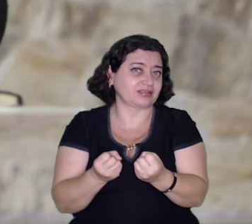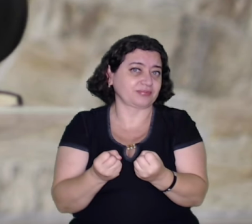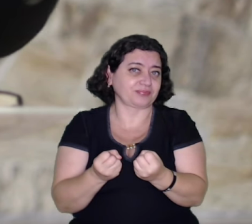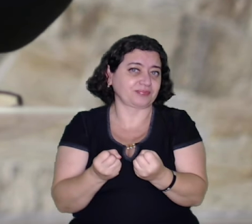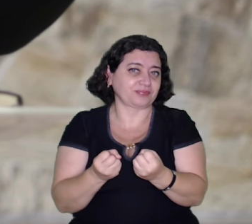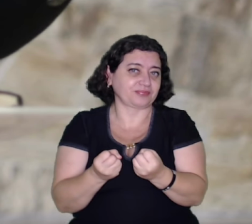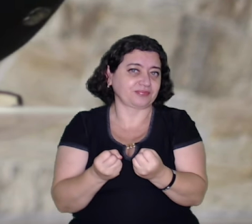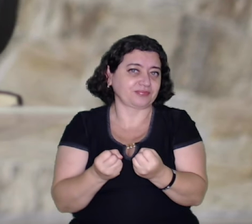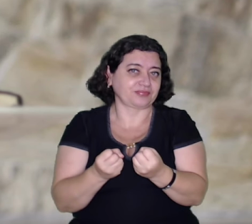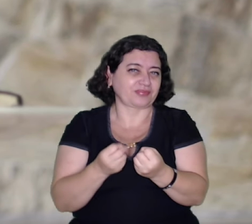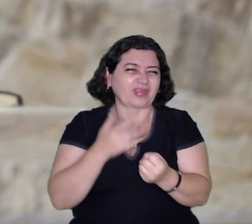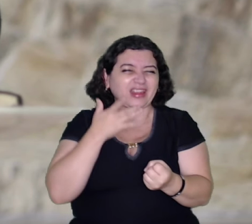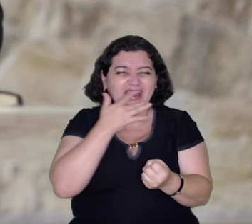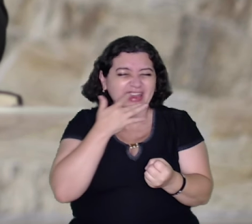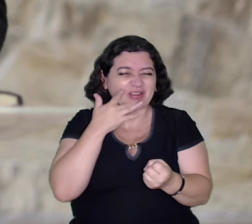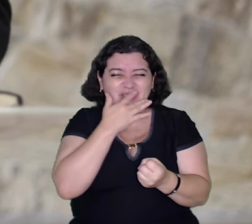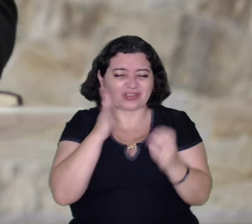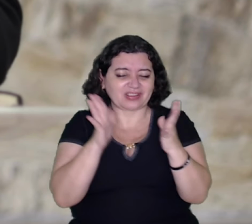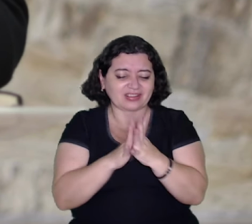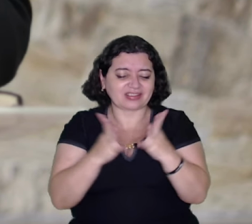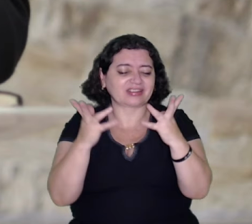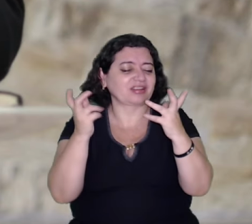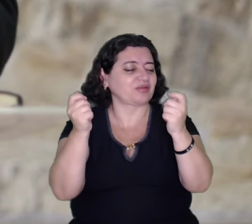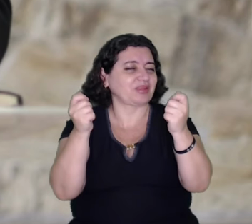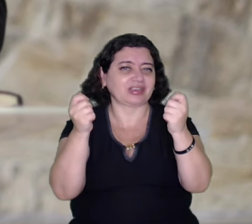É gostoso isso, isso é maravilhoso, irmãos.